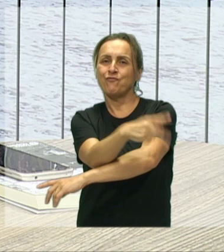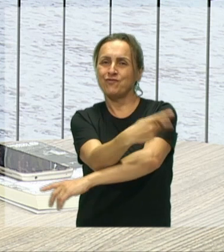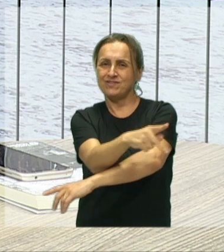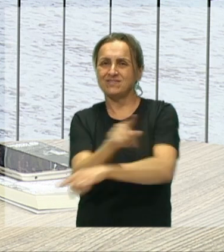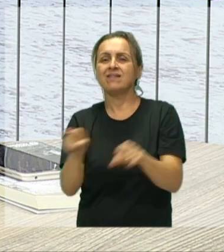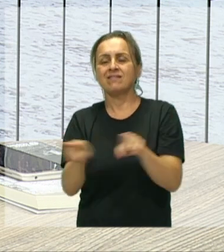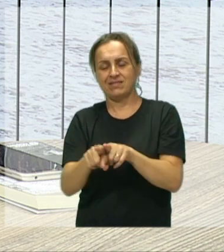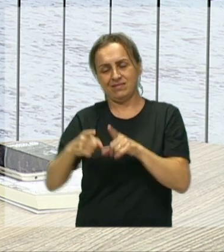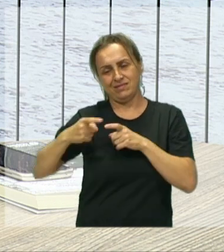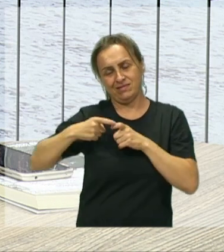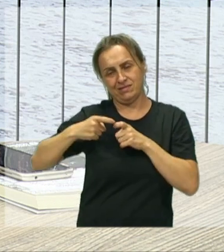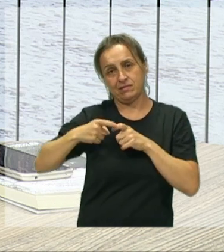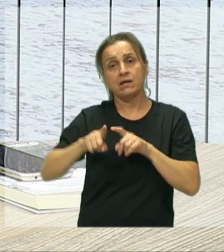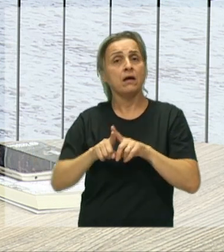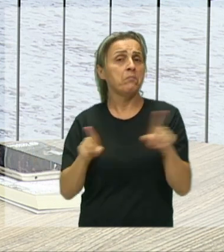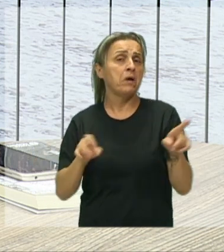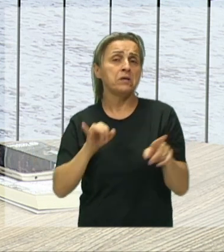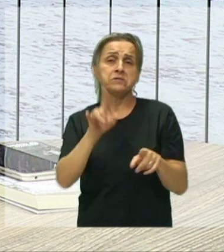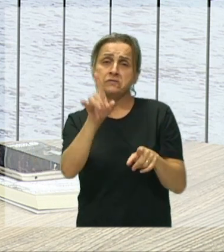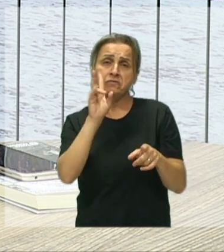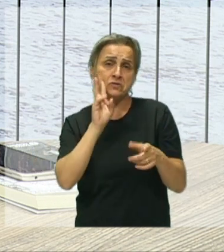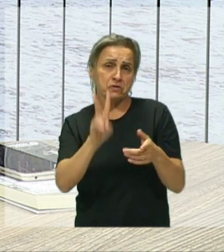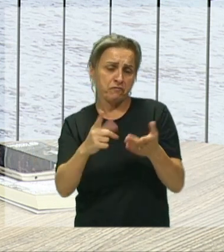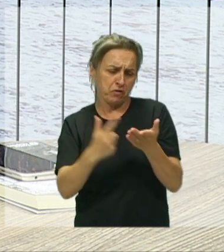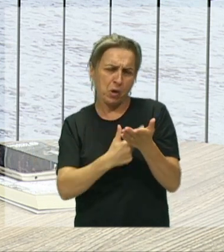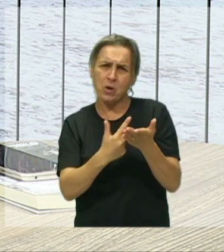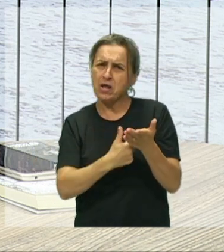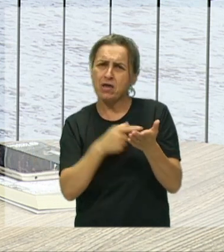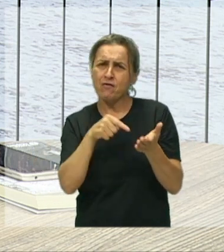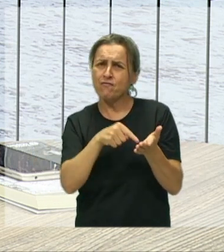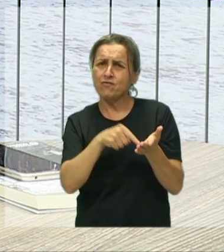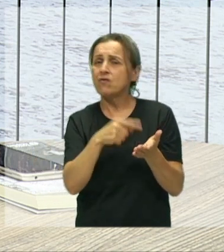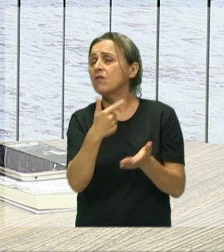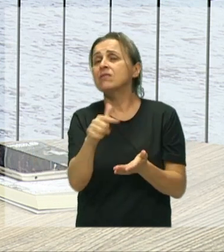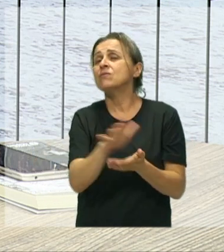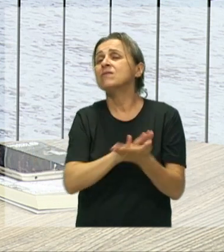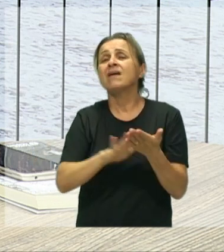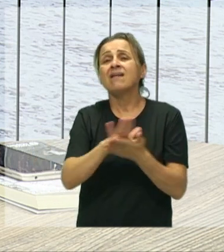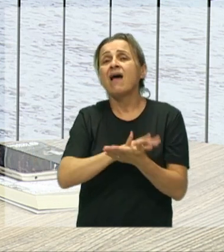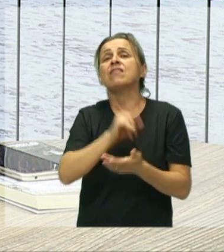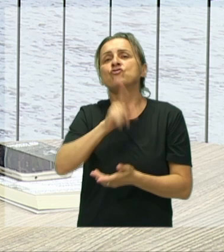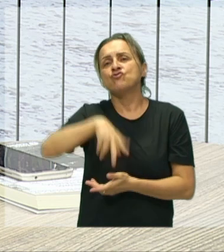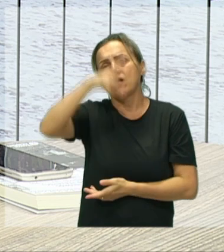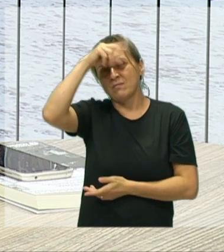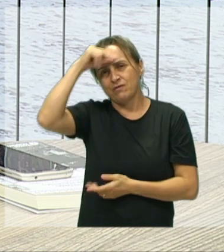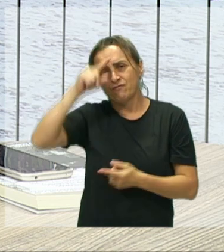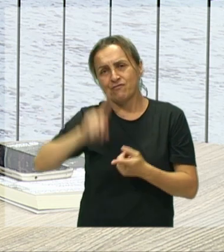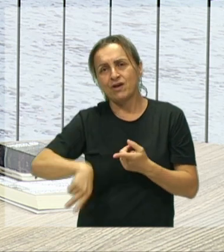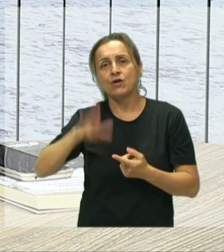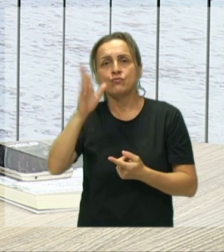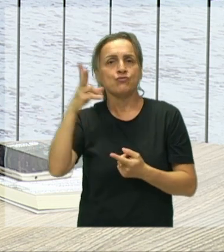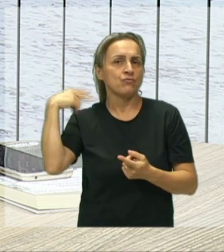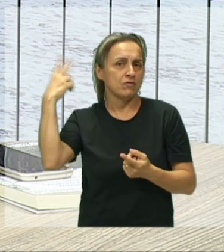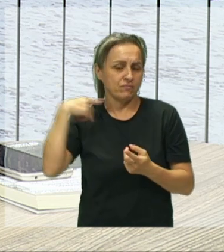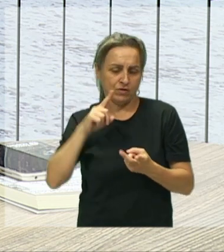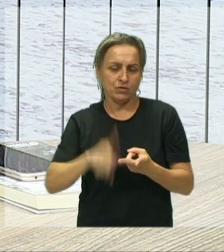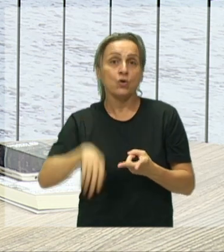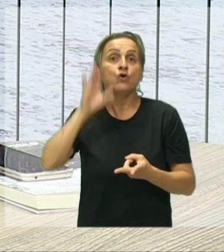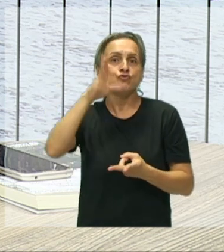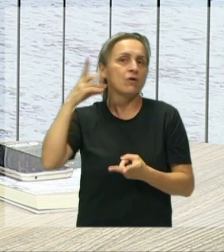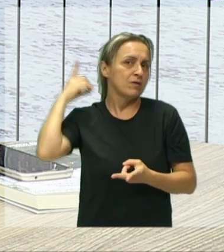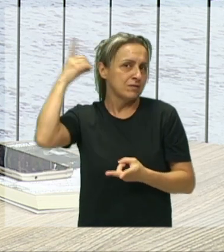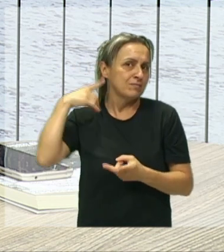nenhuma referência de quem foi o Pedro Ferreira, que ele foi prefeito, ele foi vereador, ele foi deputado federal, deputado